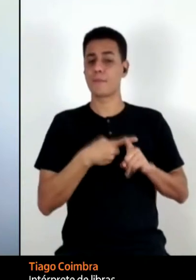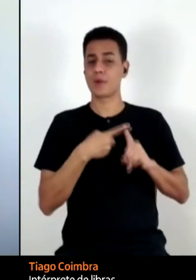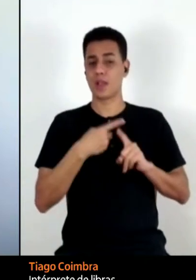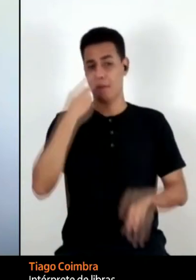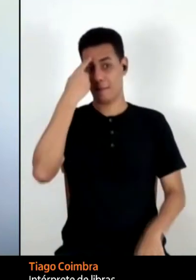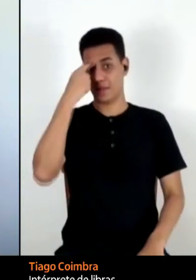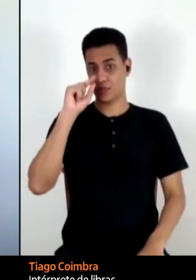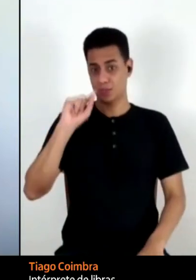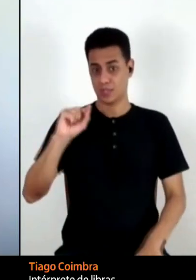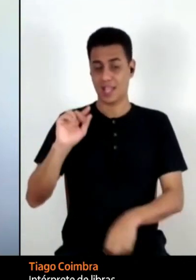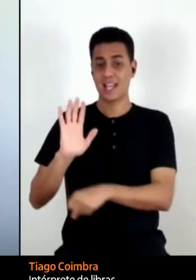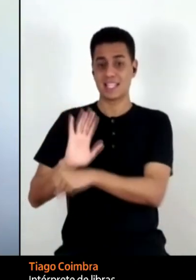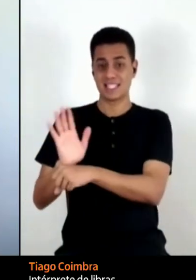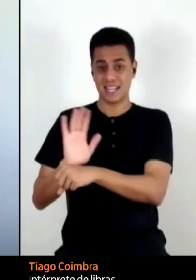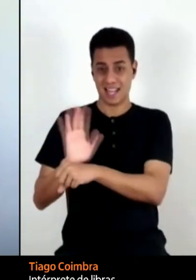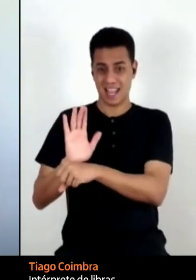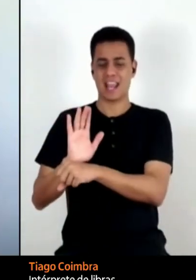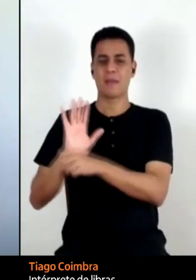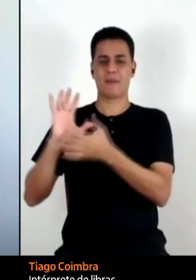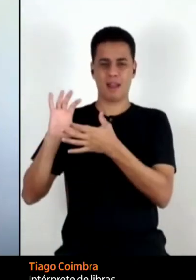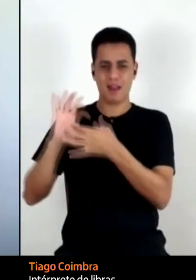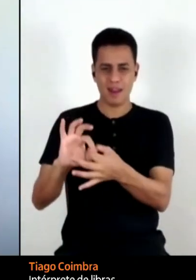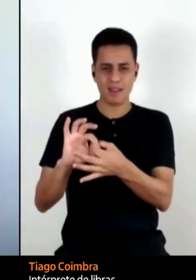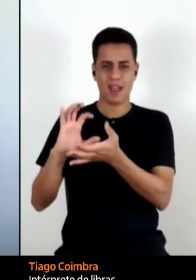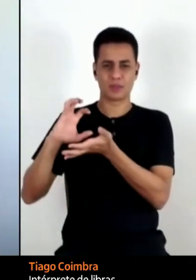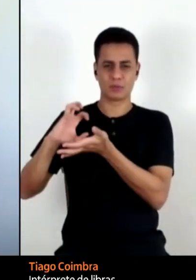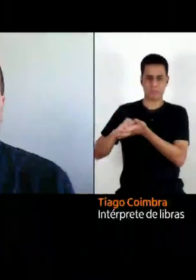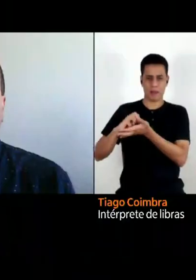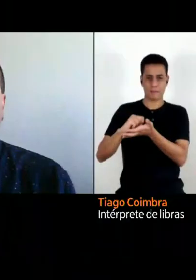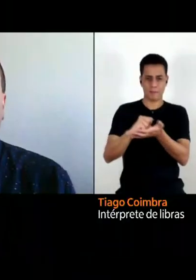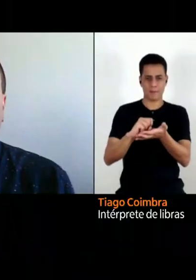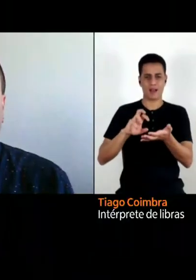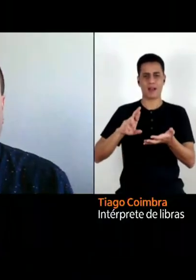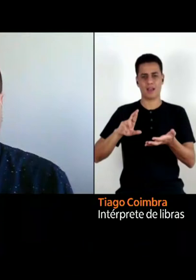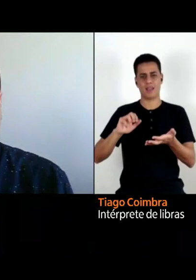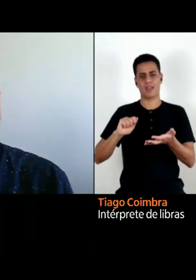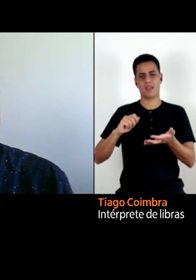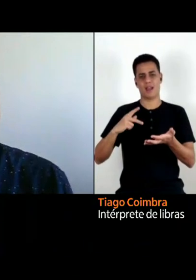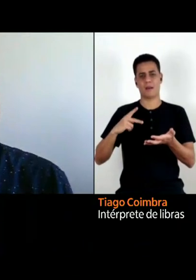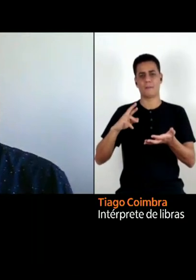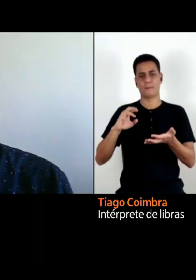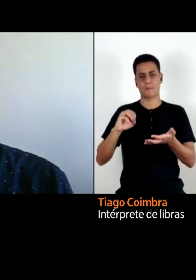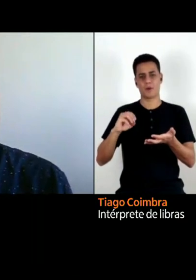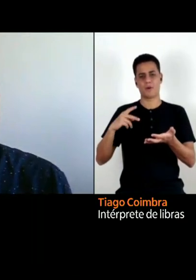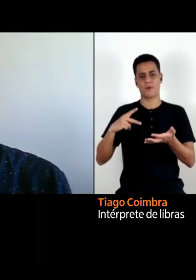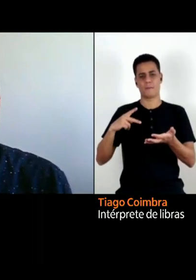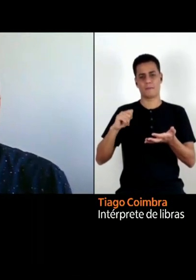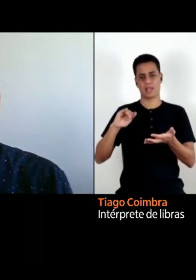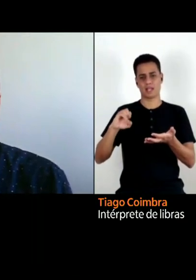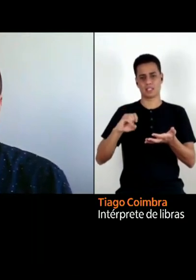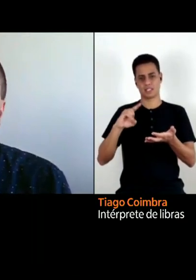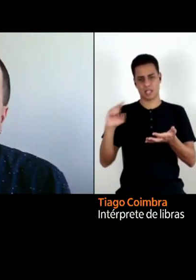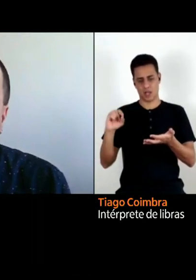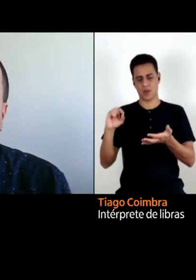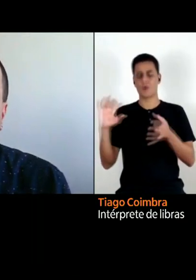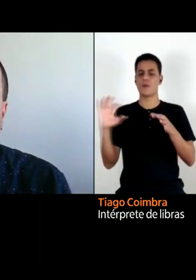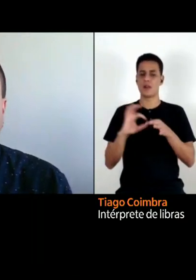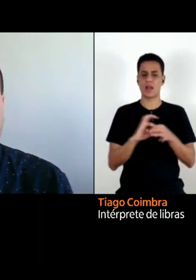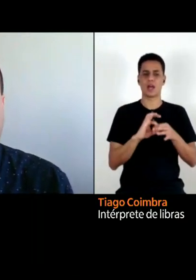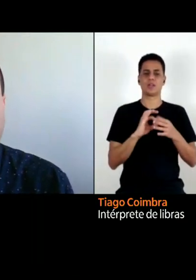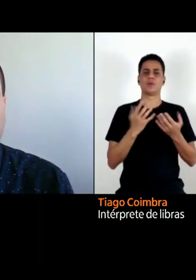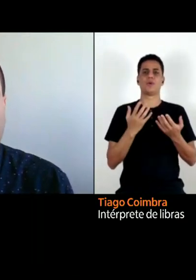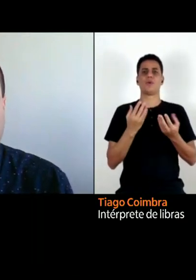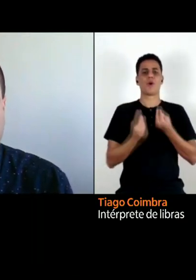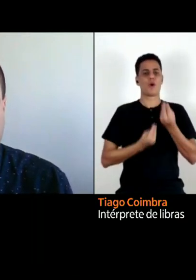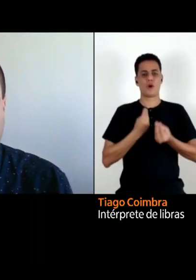de arquivos como método e como poética, como forma de pensamento crítico e forma